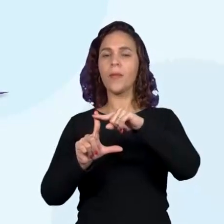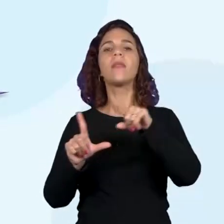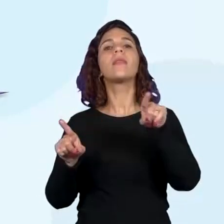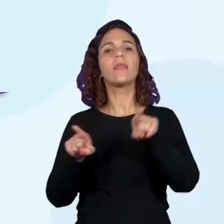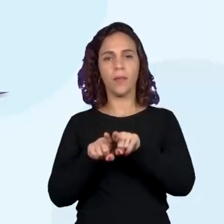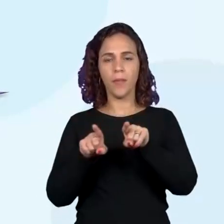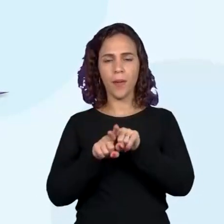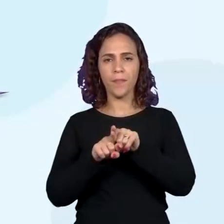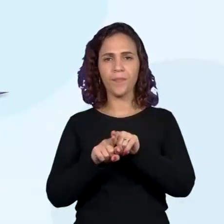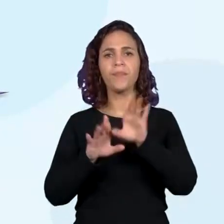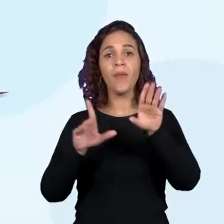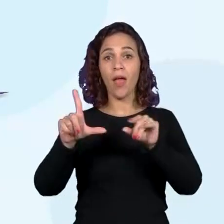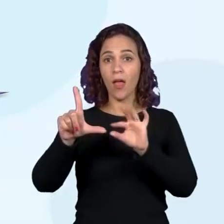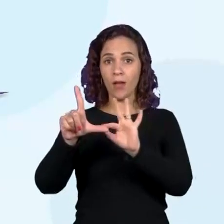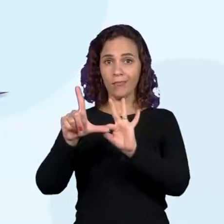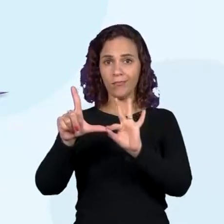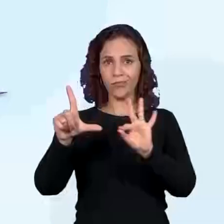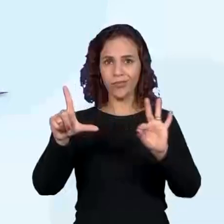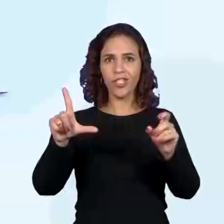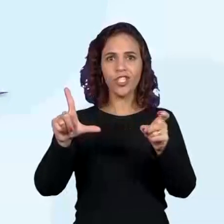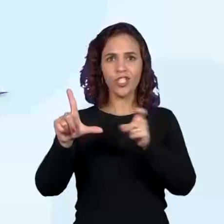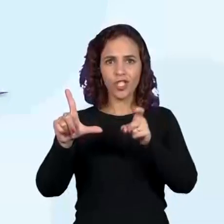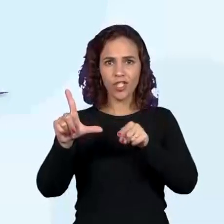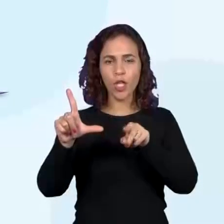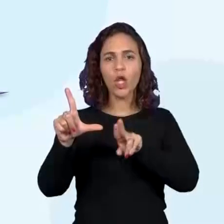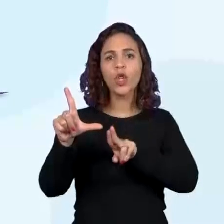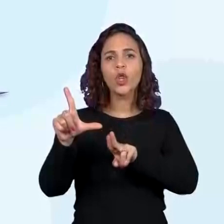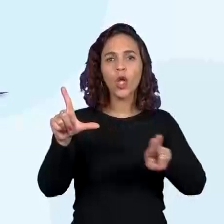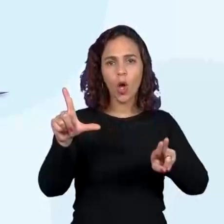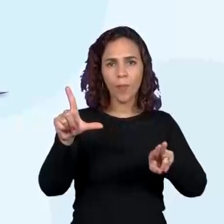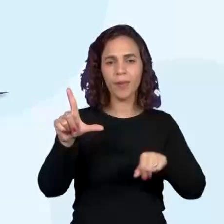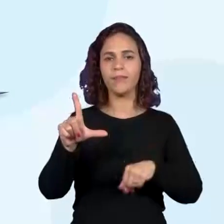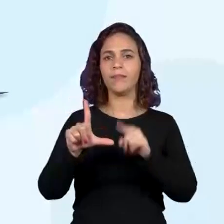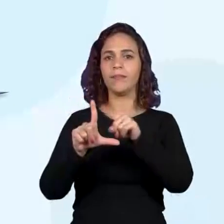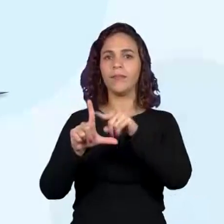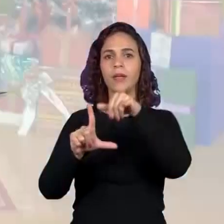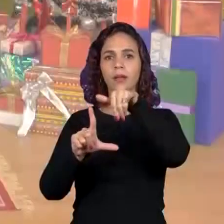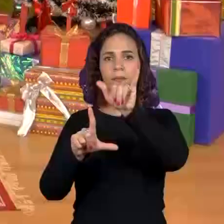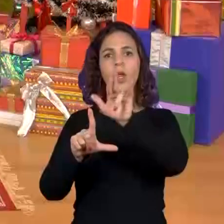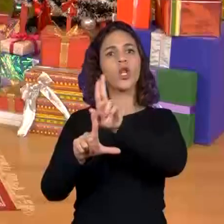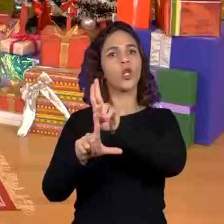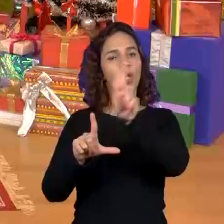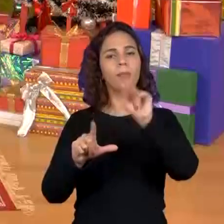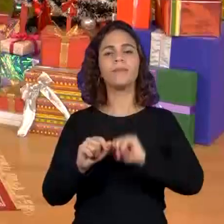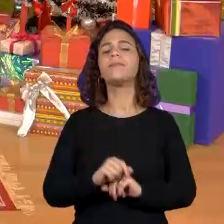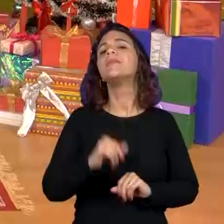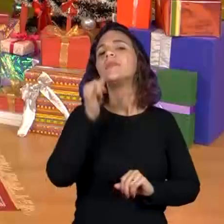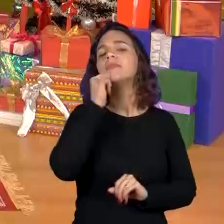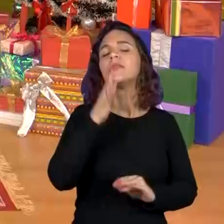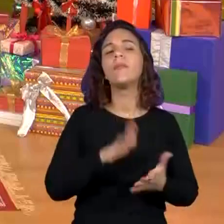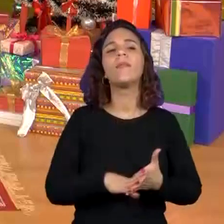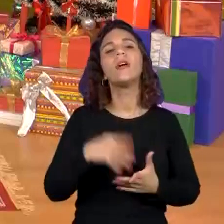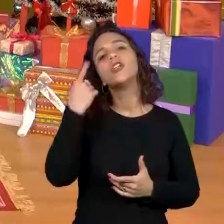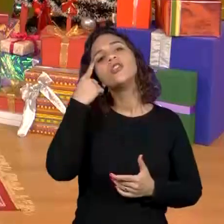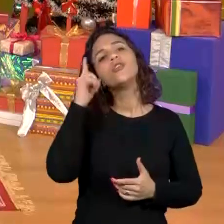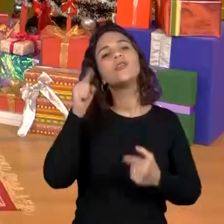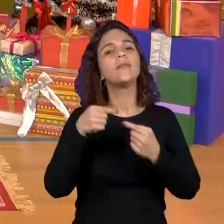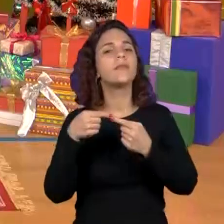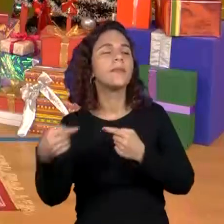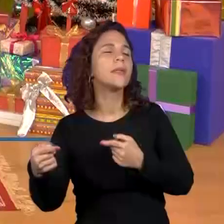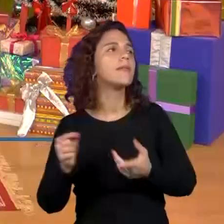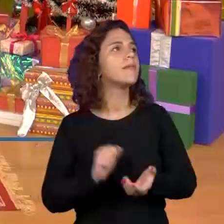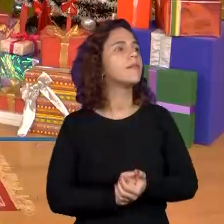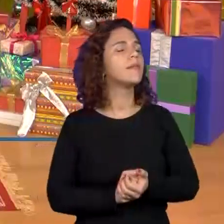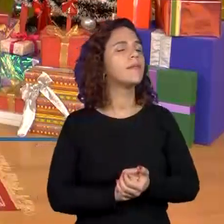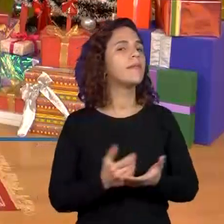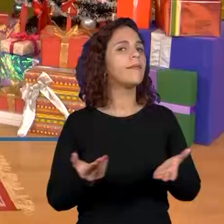Por que você tem que nomear, professora Juliana? Pra gente poder saber o que tá falando. Muito bem. Se você vai falar de dia de semana, se você vai falar de desperdício, então